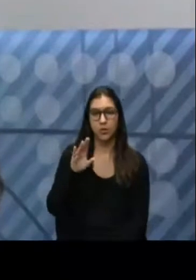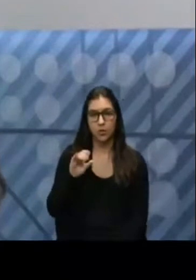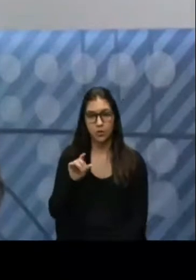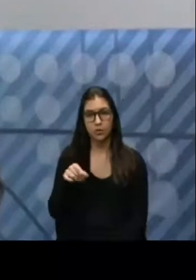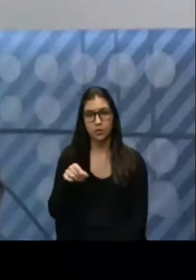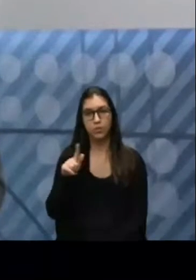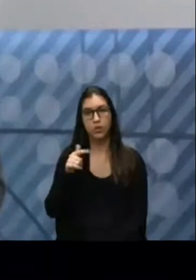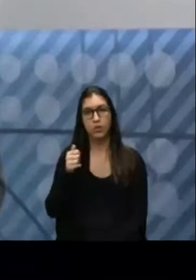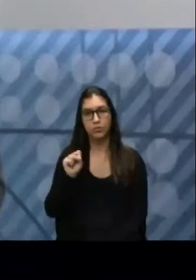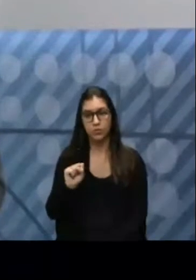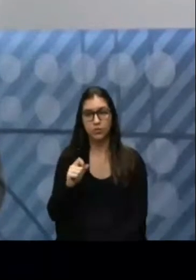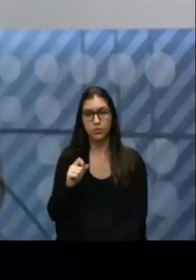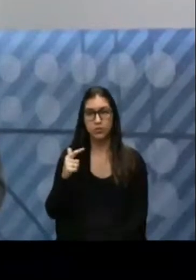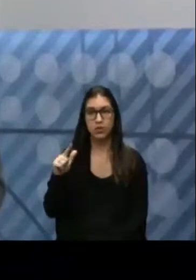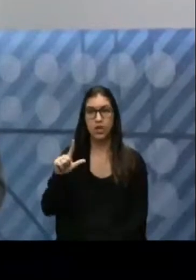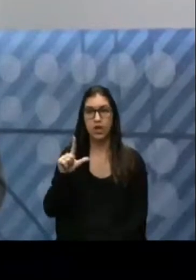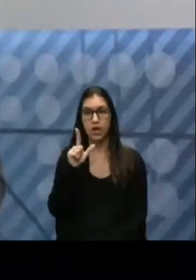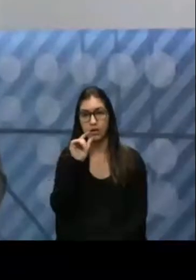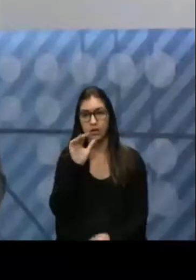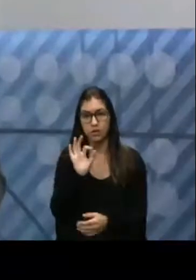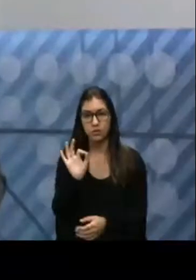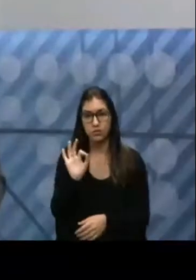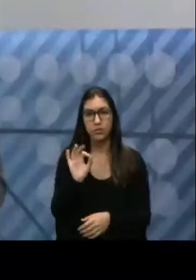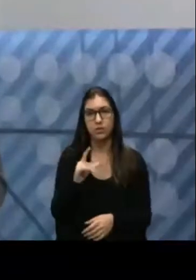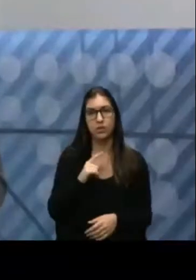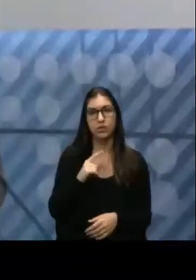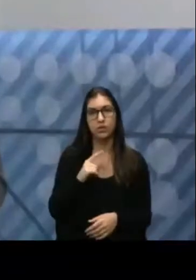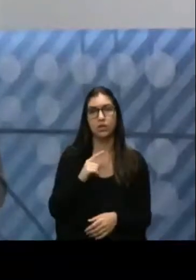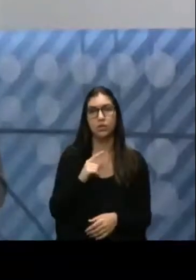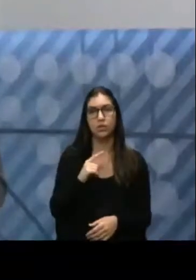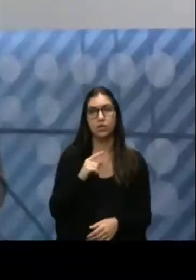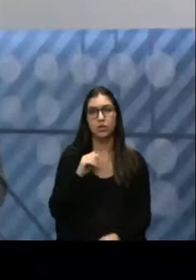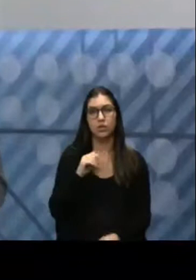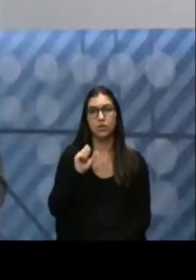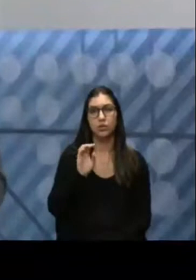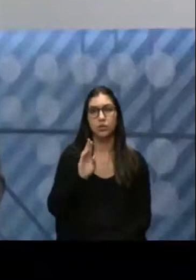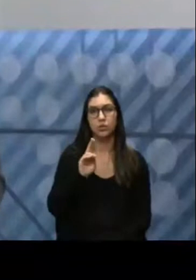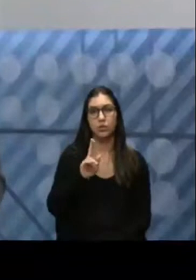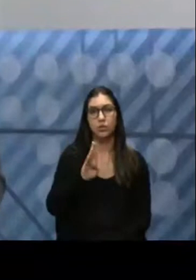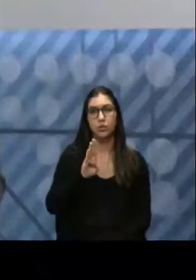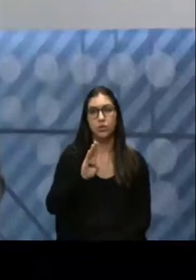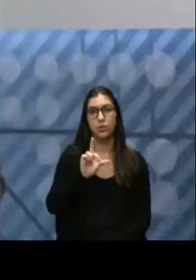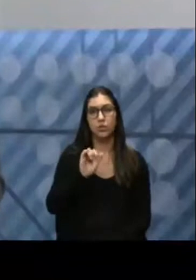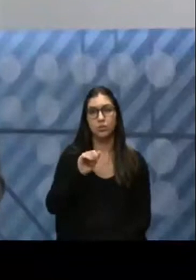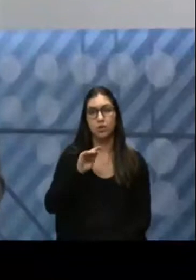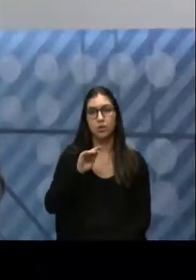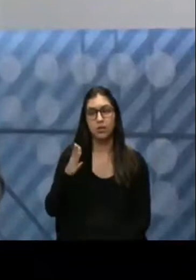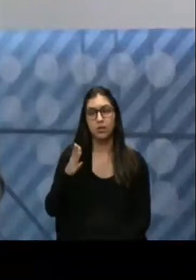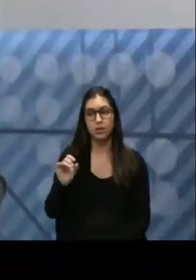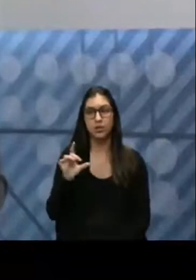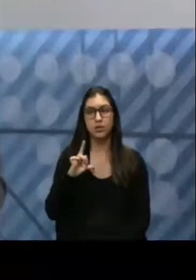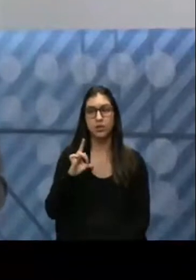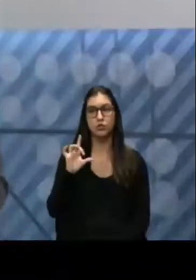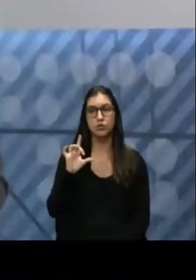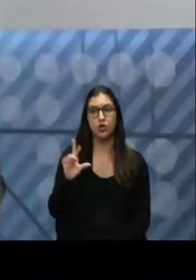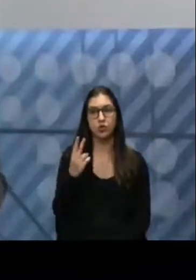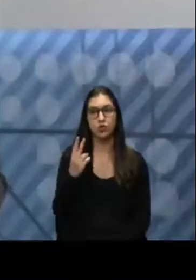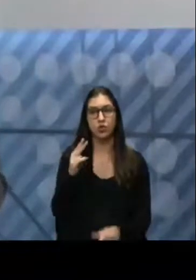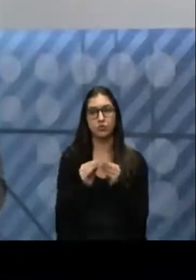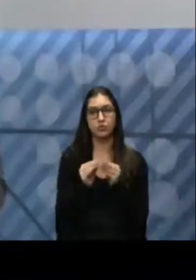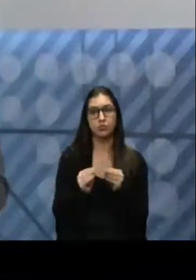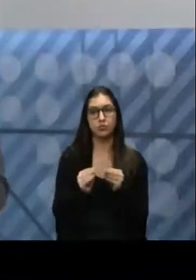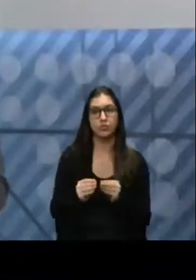estado gasoso, sem passar pelo estado líquido, nós temos o ponto de sublimação. Sendo que nós temos apenas dois compostos